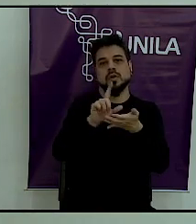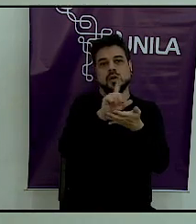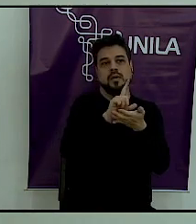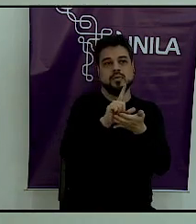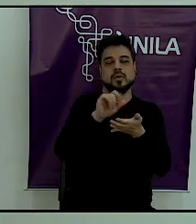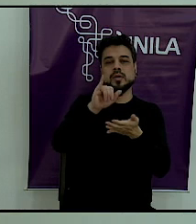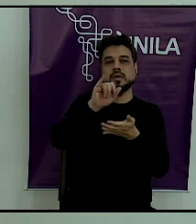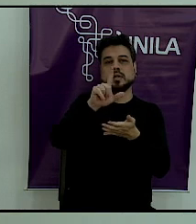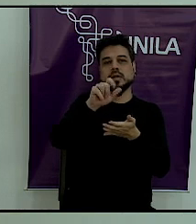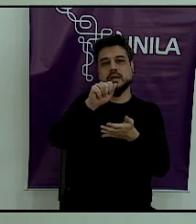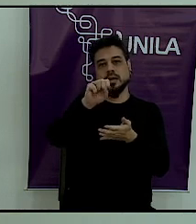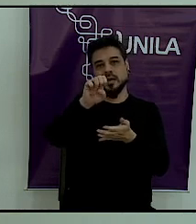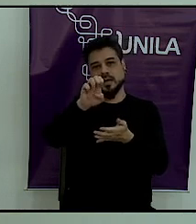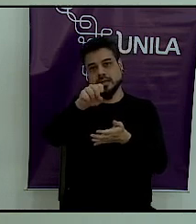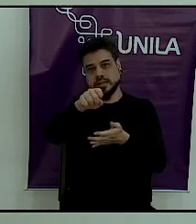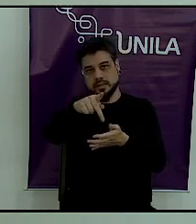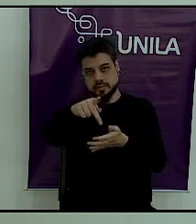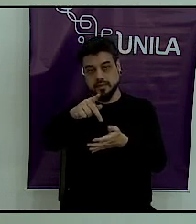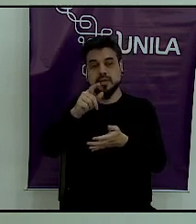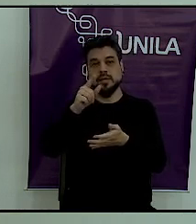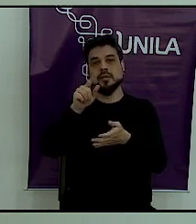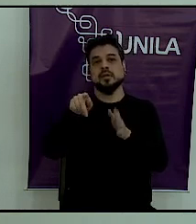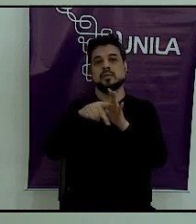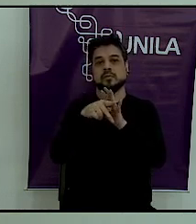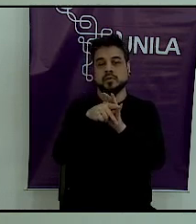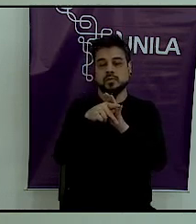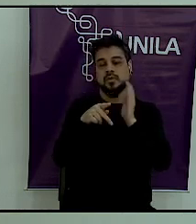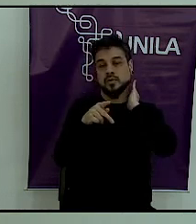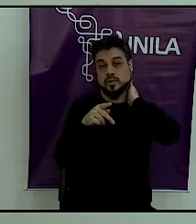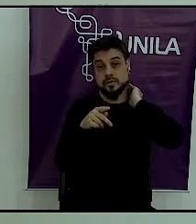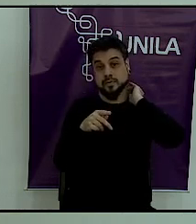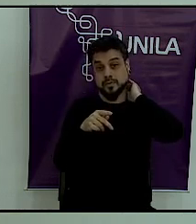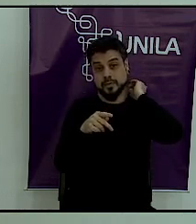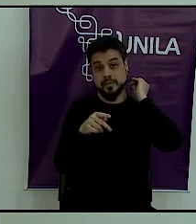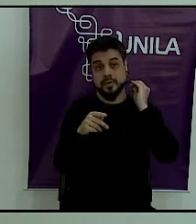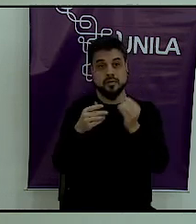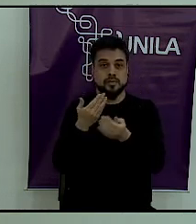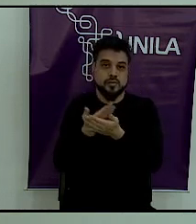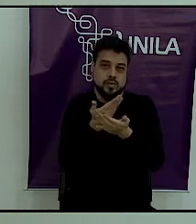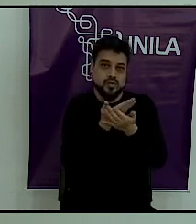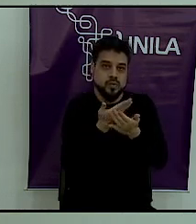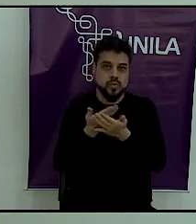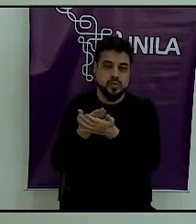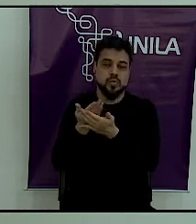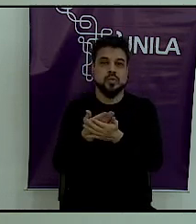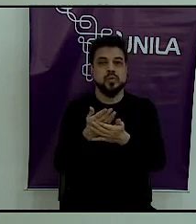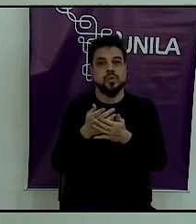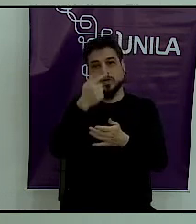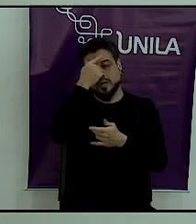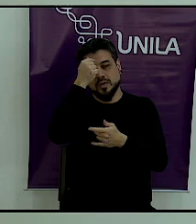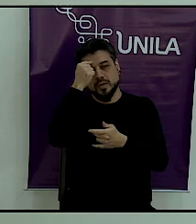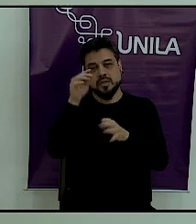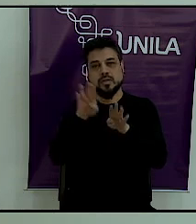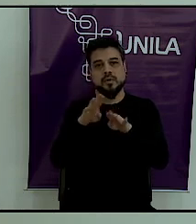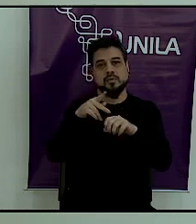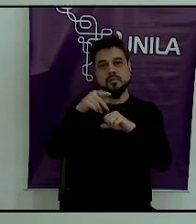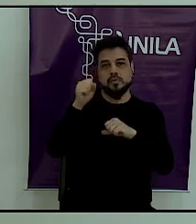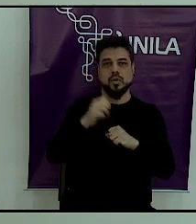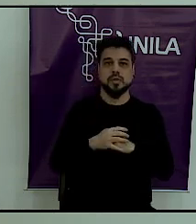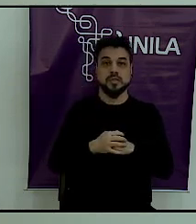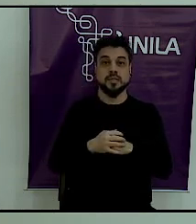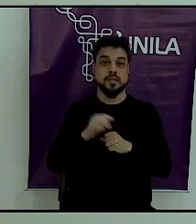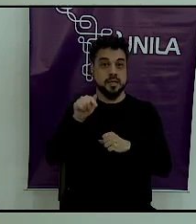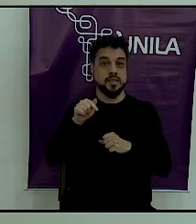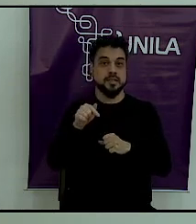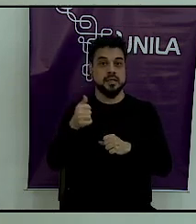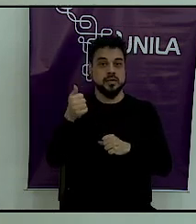do ILAESP, da graduação e da pós-graduação. Então, a compra de equipamentos nessa ação de número 13. Já